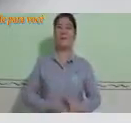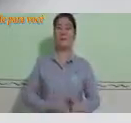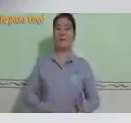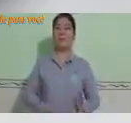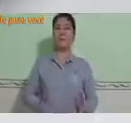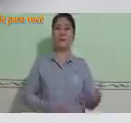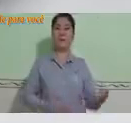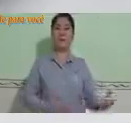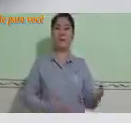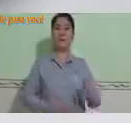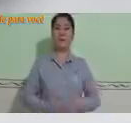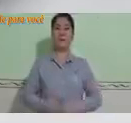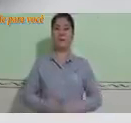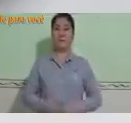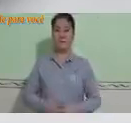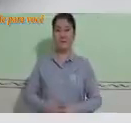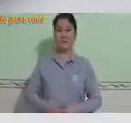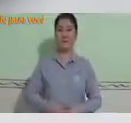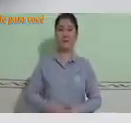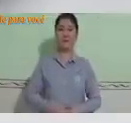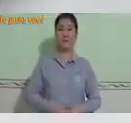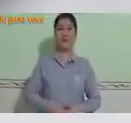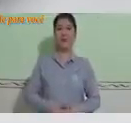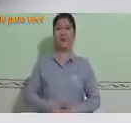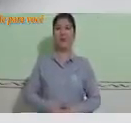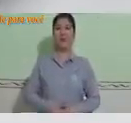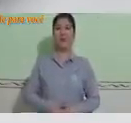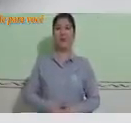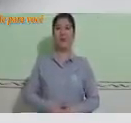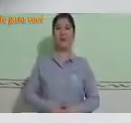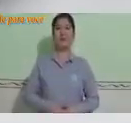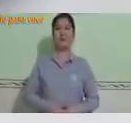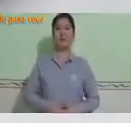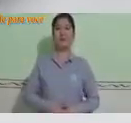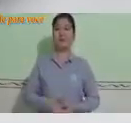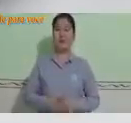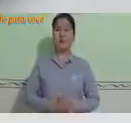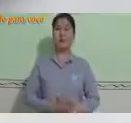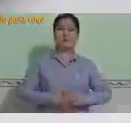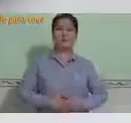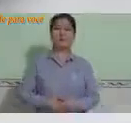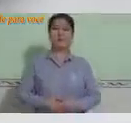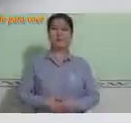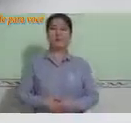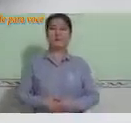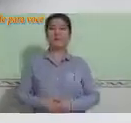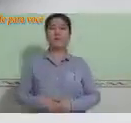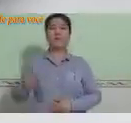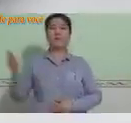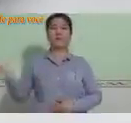comuns sobre milena ponto o emmy a vfc que o relógio de combinando em vovó de hormônios biologia